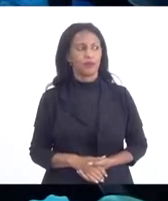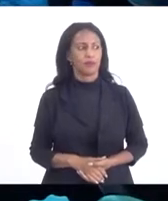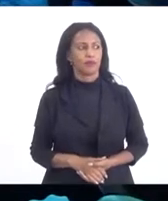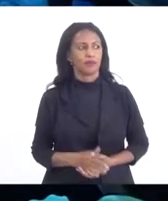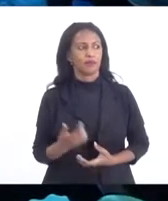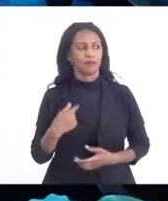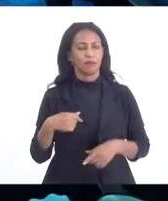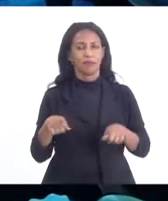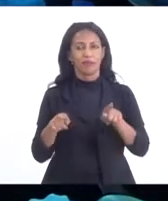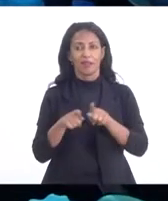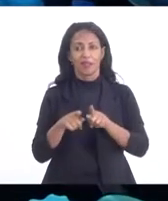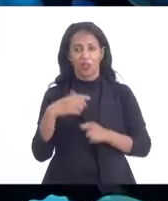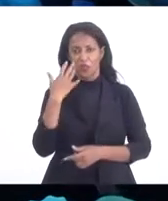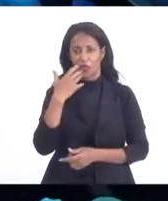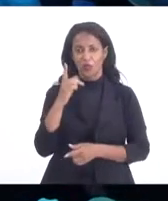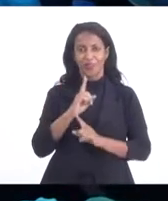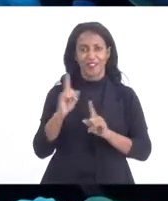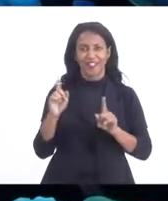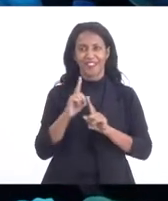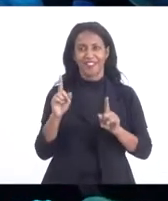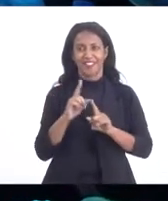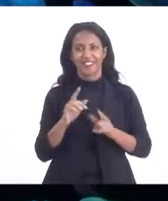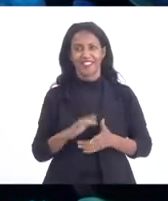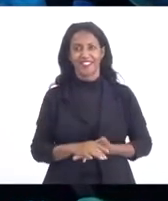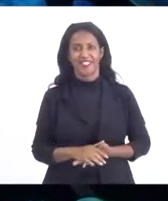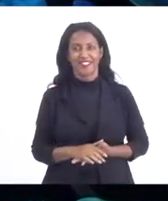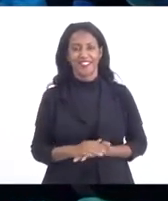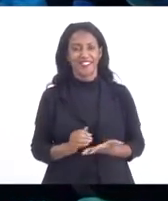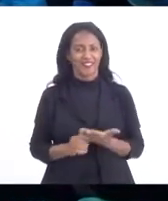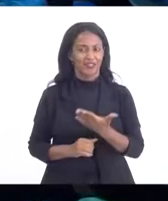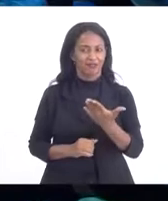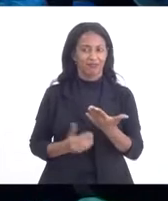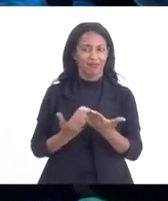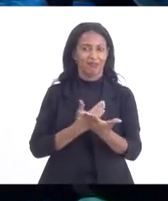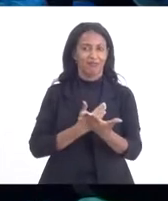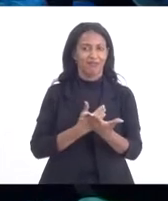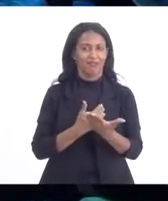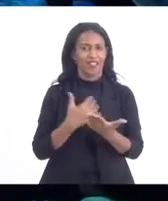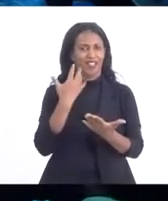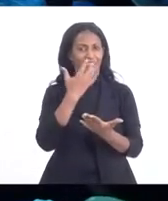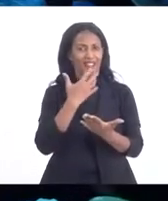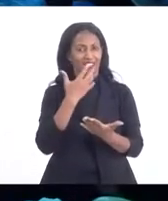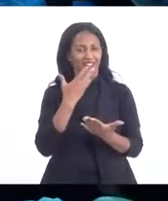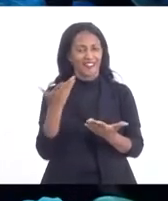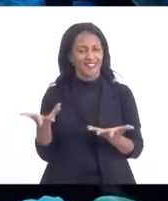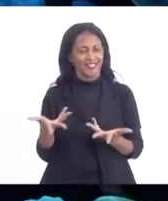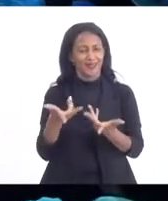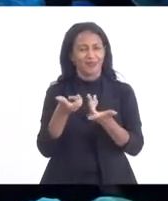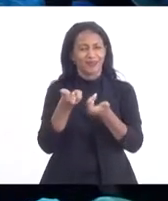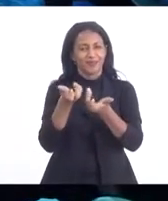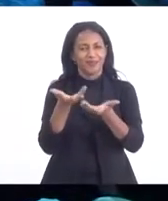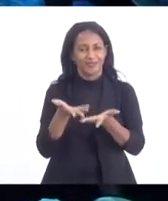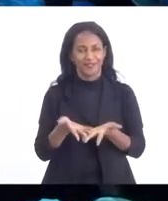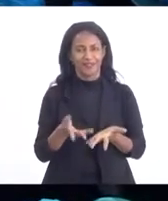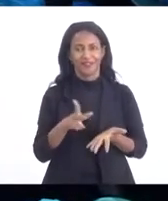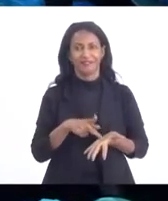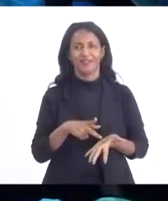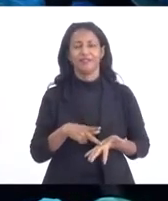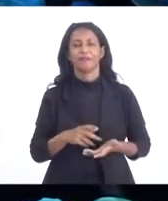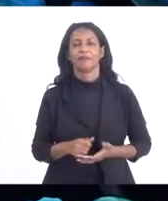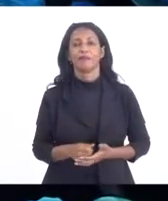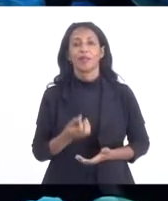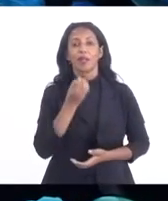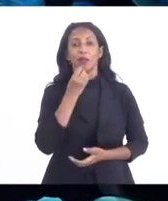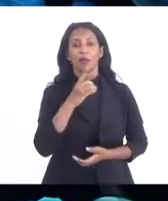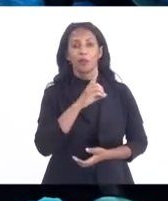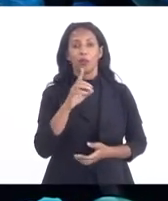Eu também não vou cantar, não. Deixar para o Alfredão. Ele canta e encanta, né? A verdade é essa. Gente, bom